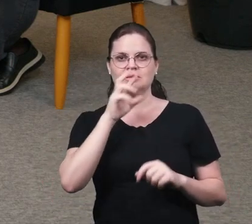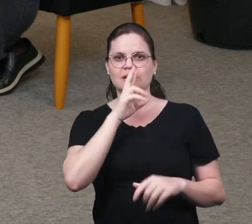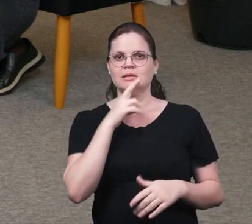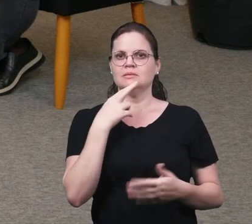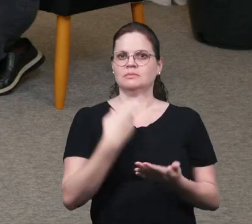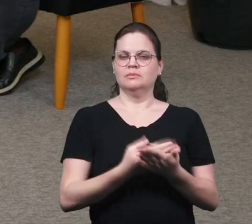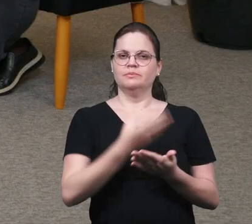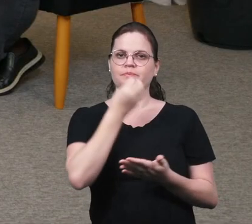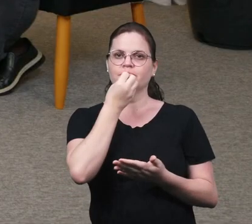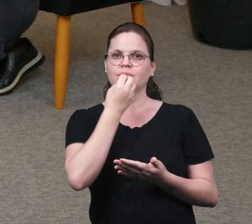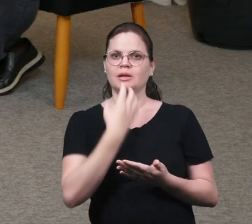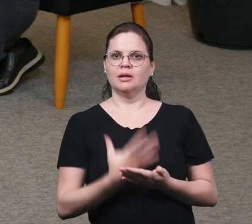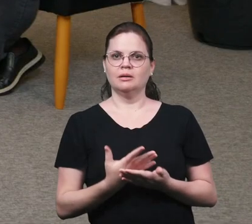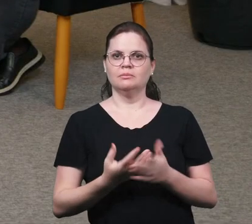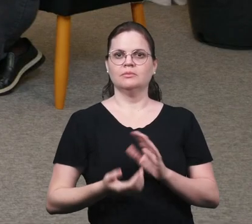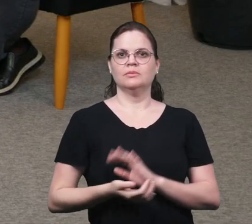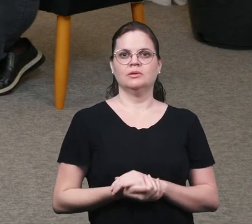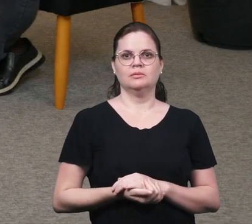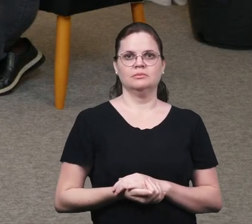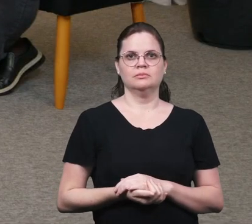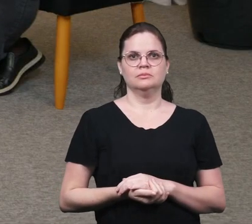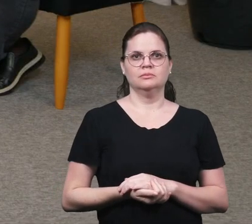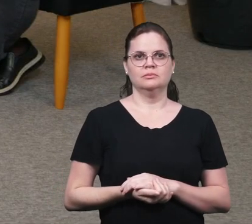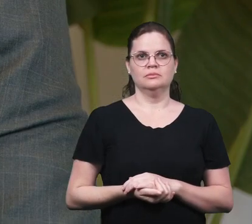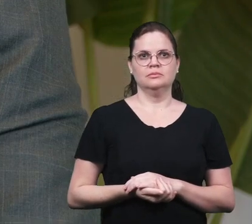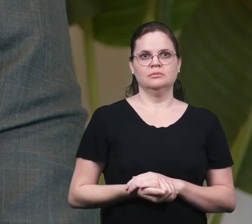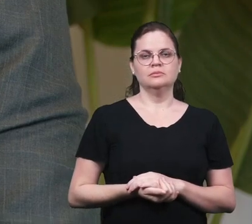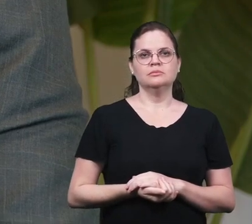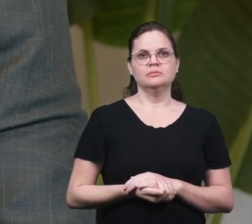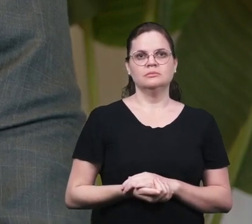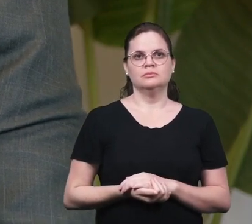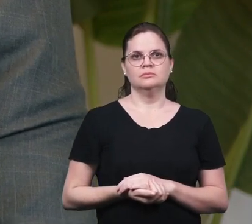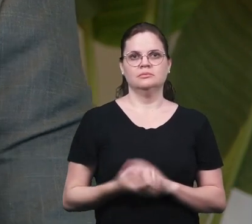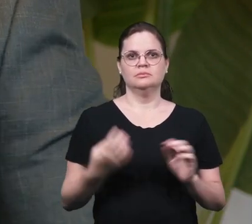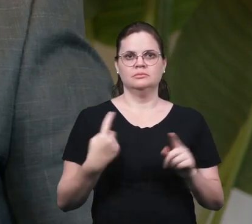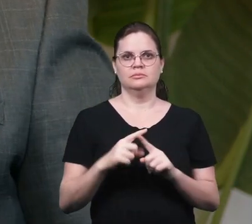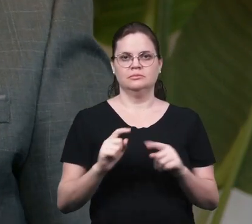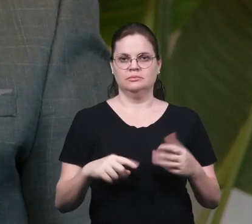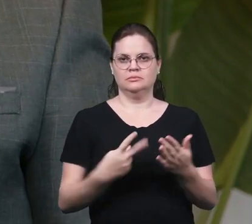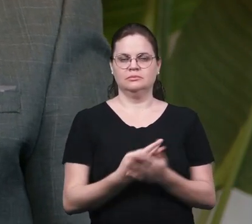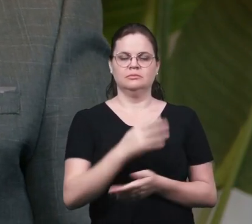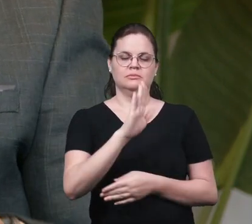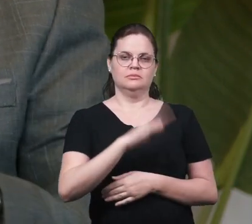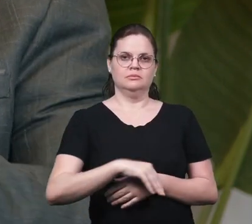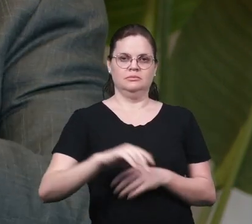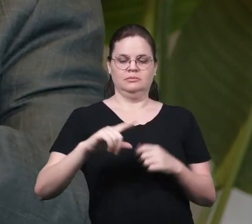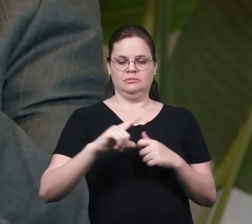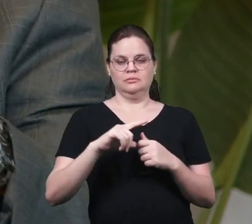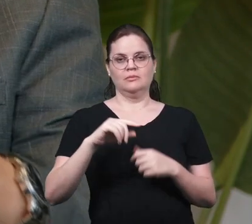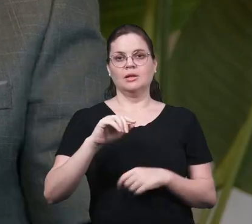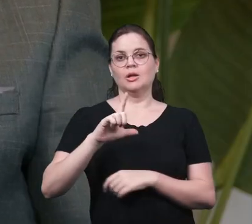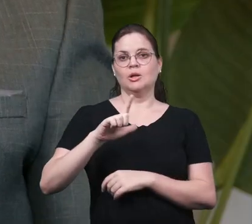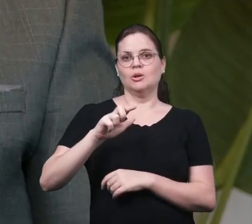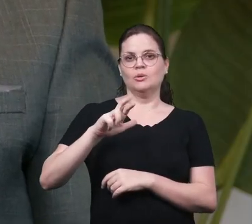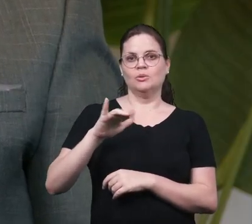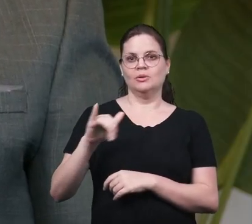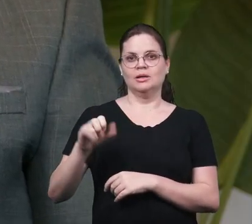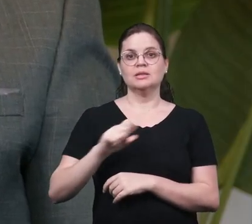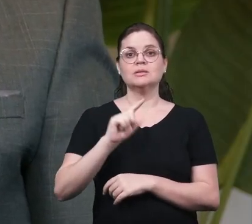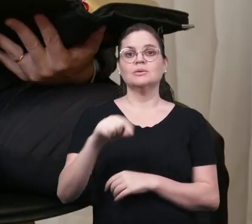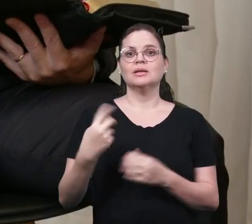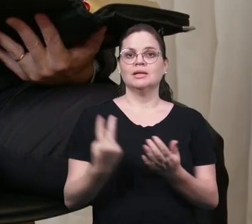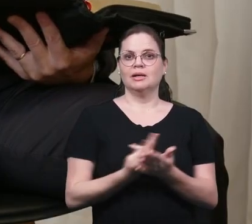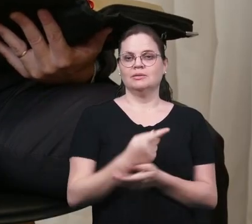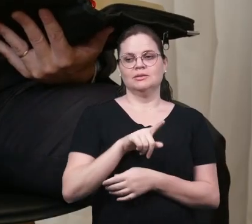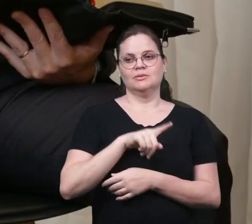boas recompensas aos nossos filhos. Amém? Lucas, o que mais aconteceu ali em